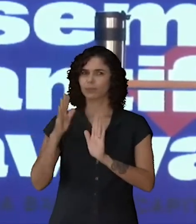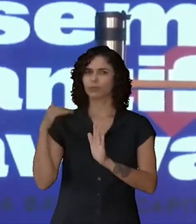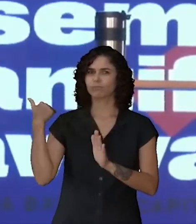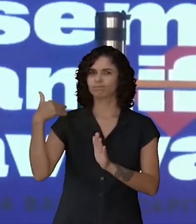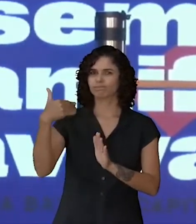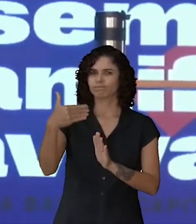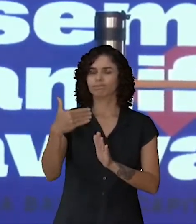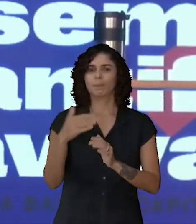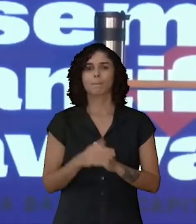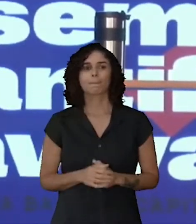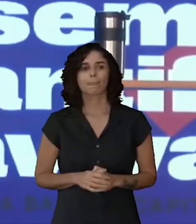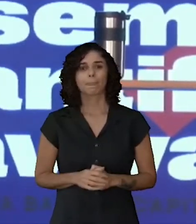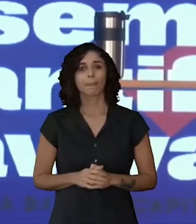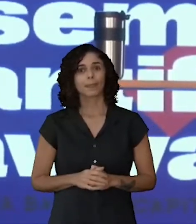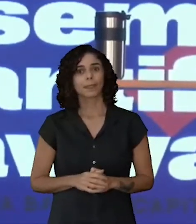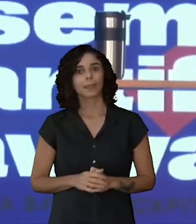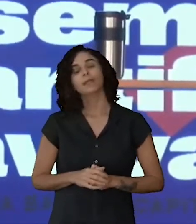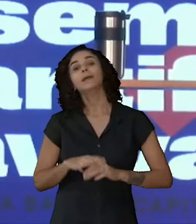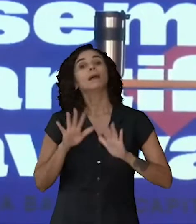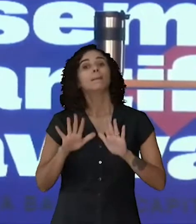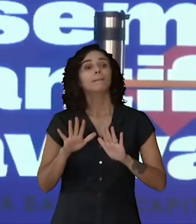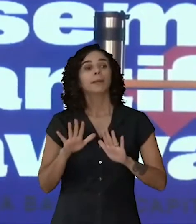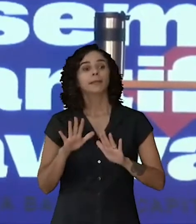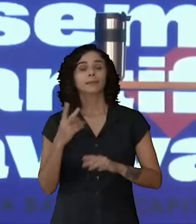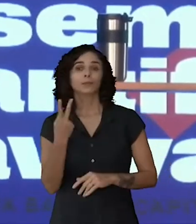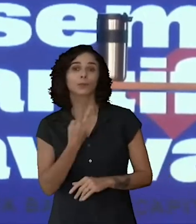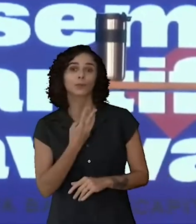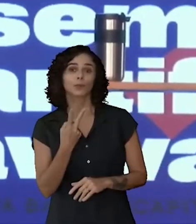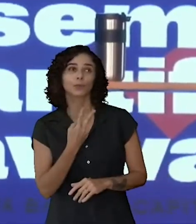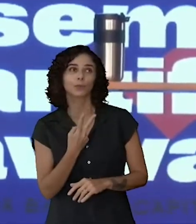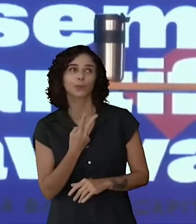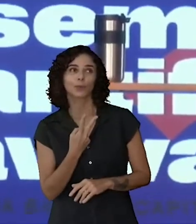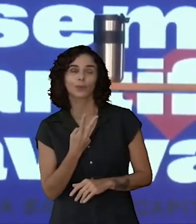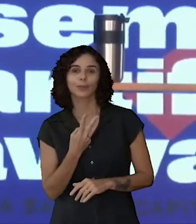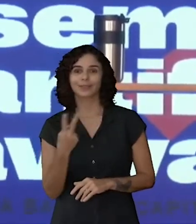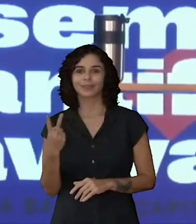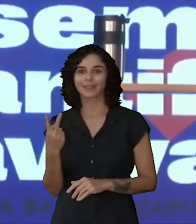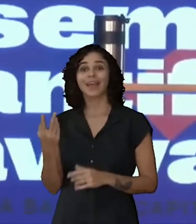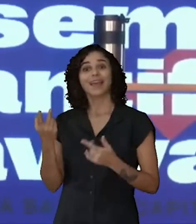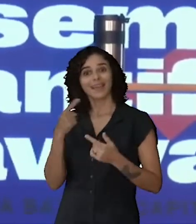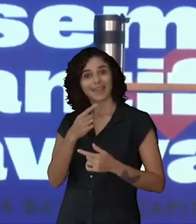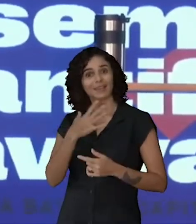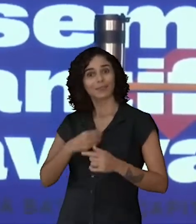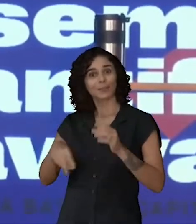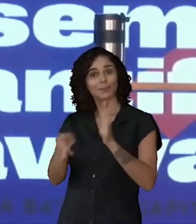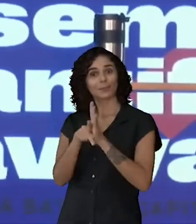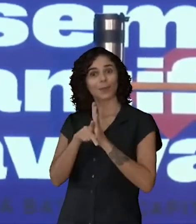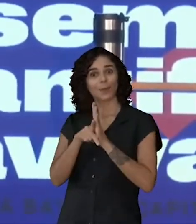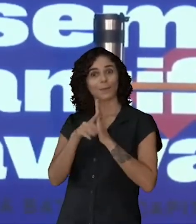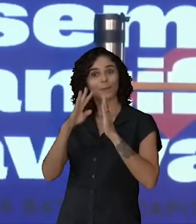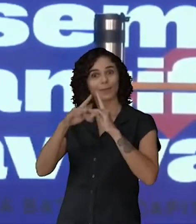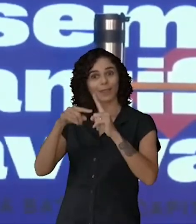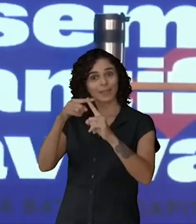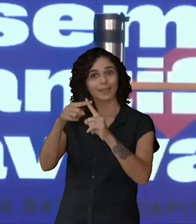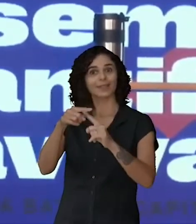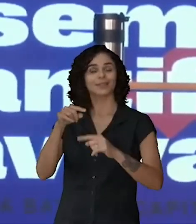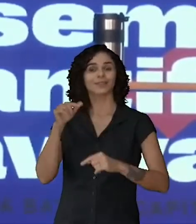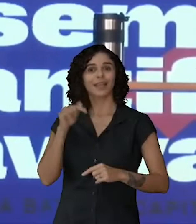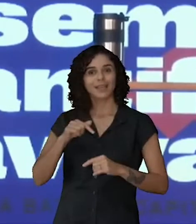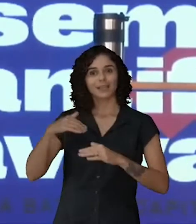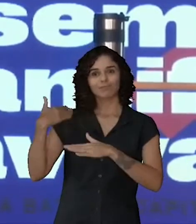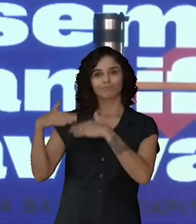Mas eles são filhos dessa casa. Eles cresceram aqui. Eles se desenvolveram aqui.